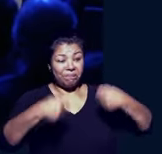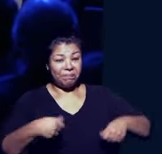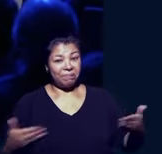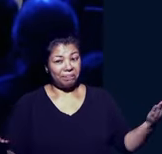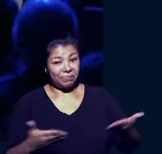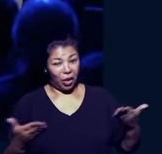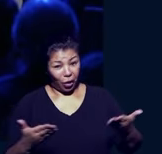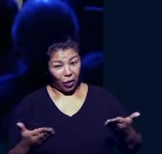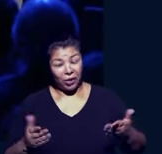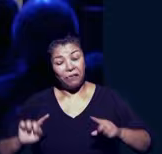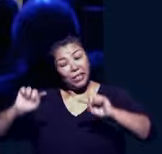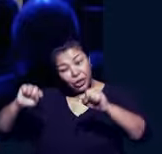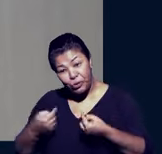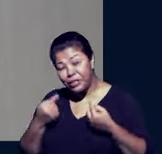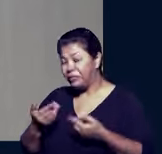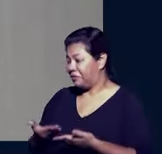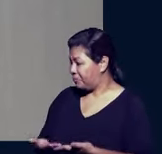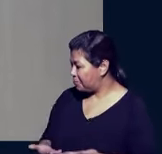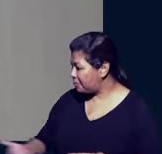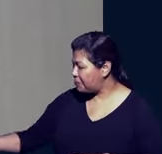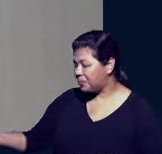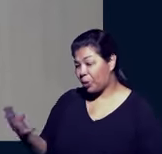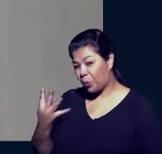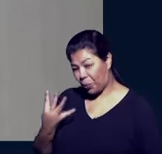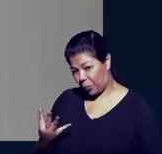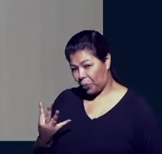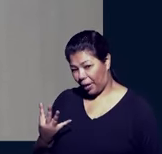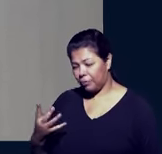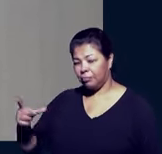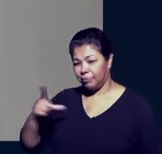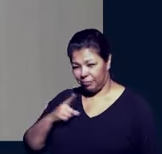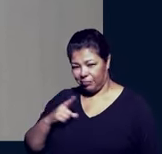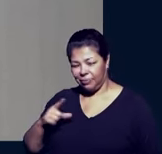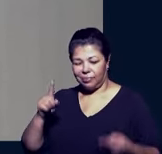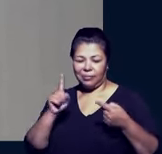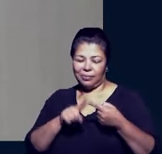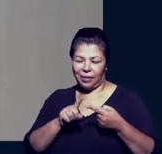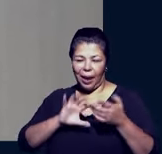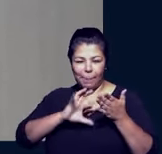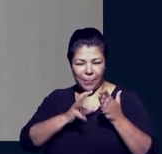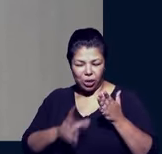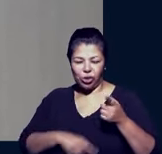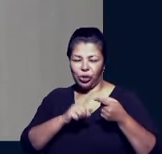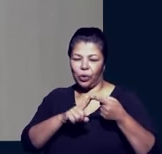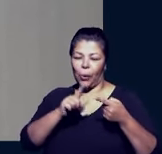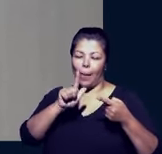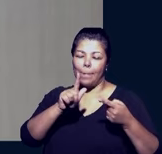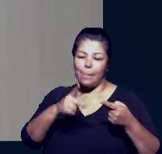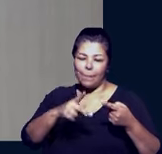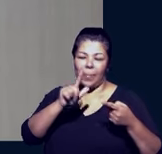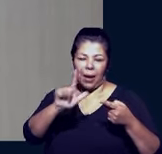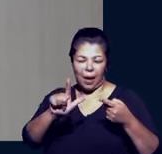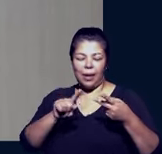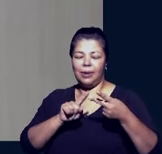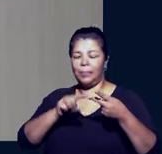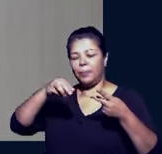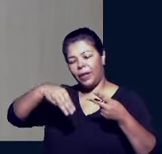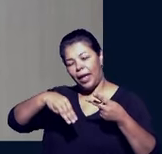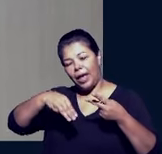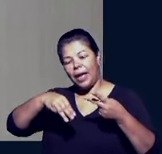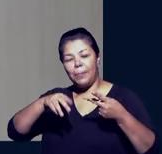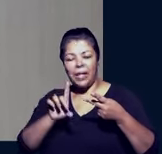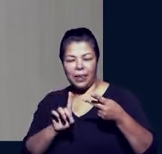e tenho aqui quatro partidos representados PL do governador Cláudio Castro MDB do